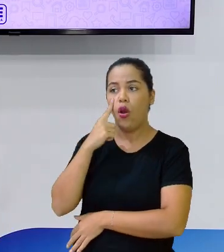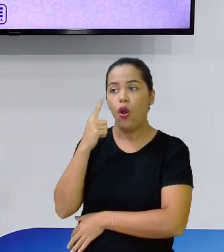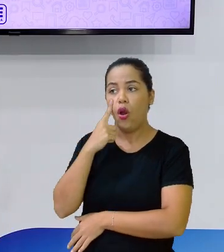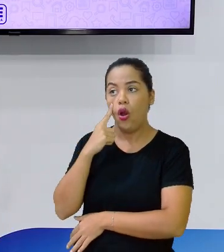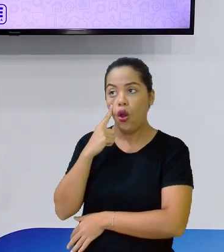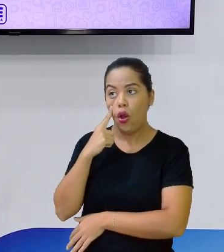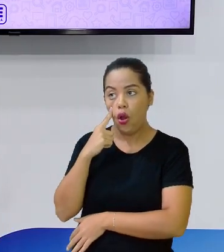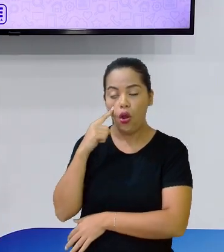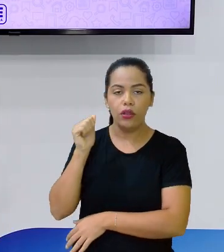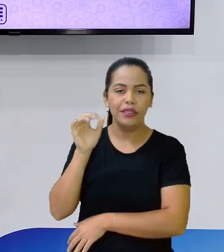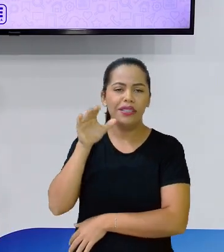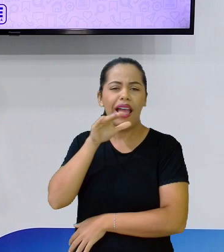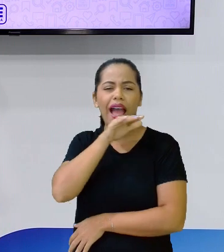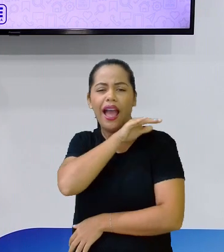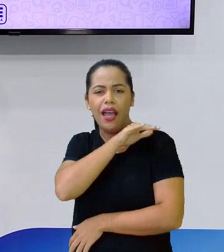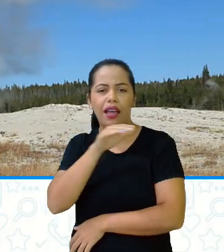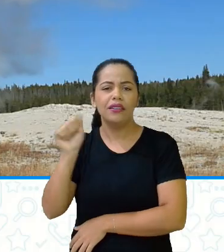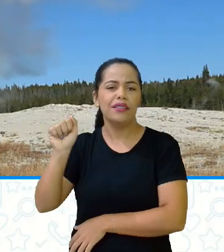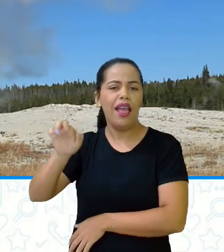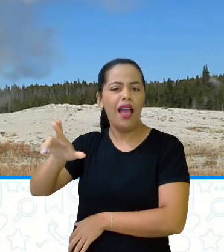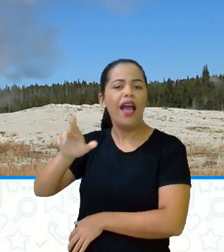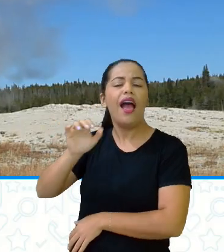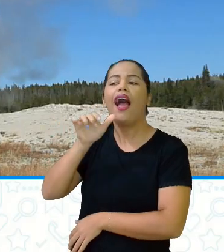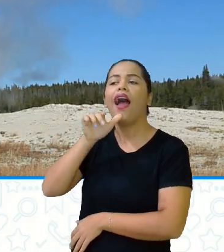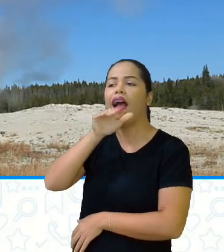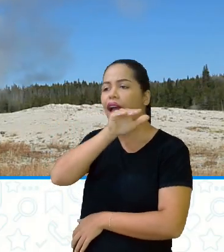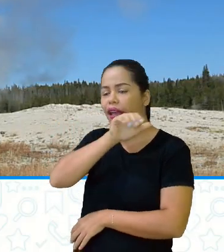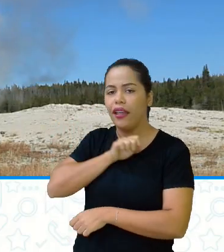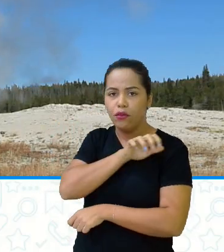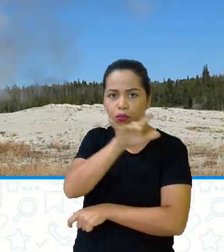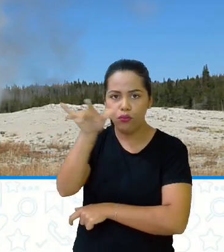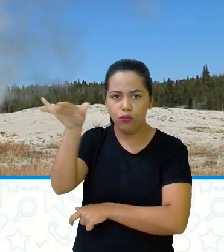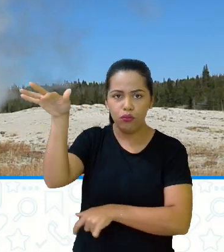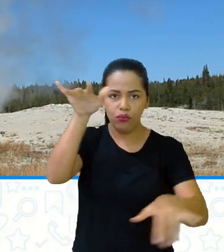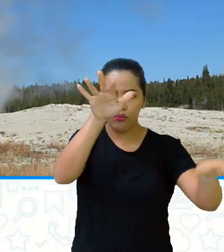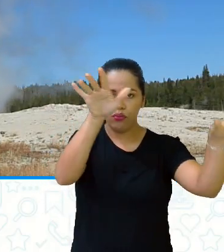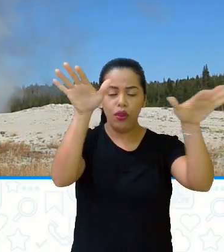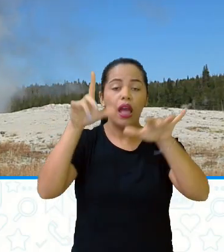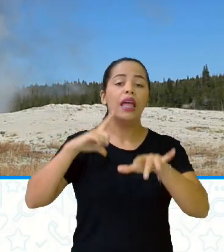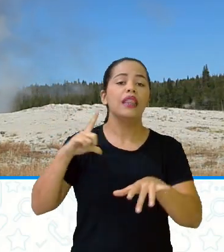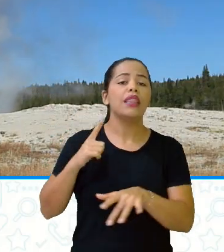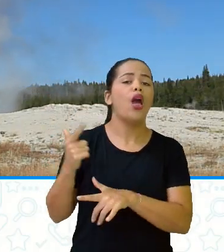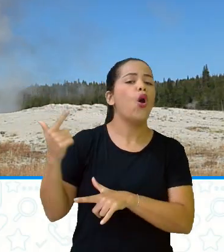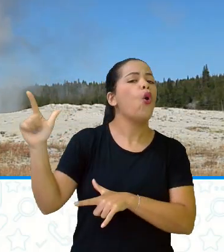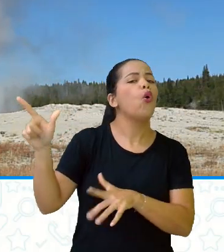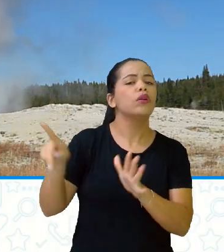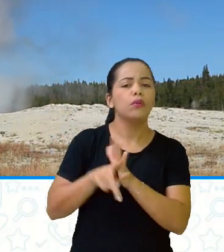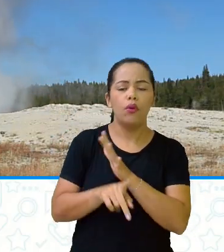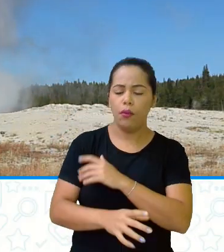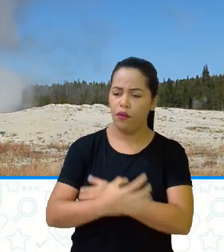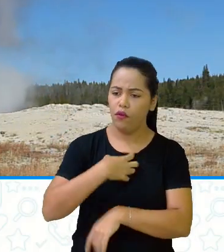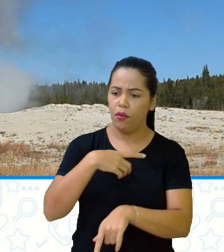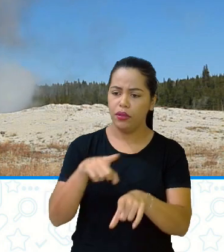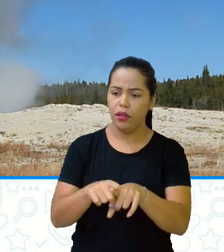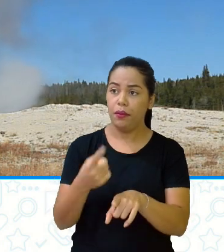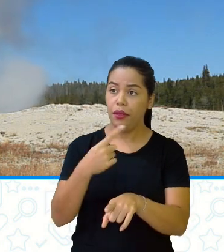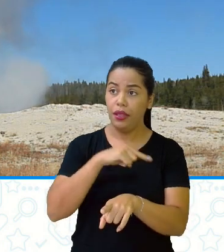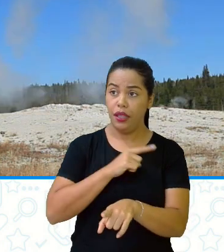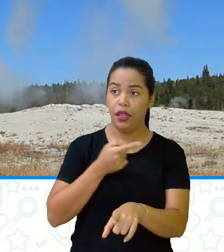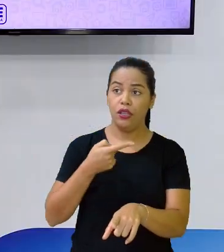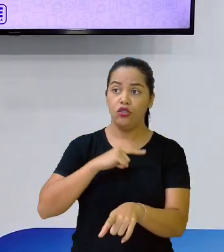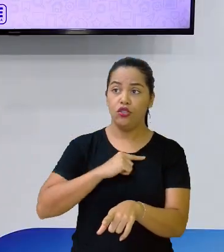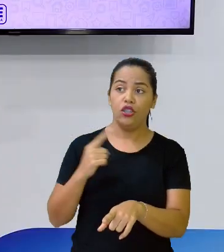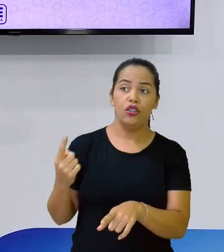ar quente que sai, a gente tá vendo aqui, ó, essa fumaça. E tem outras formas também que ela aparece, e a gente vai descobrir cada